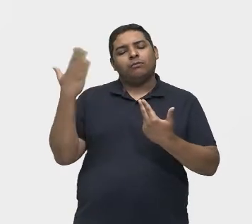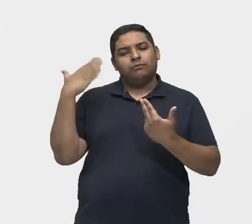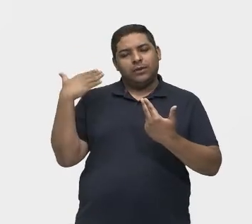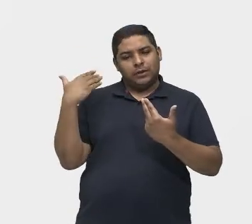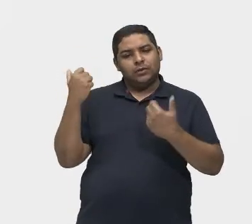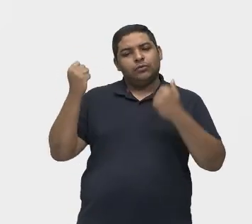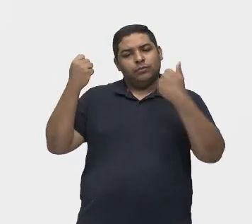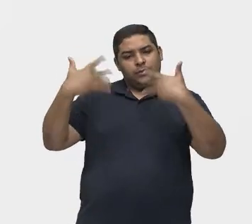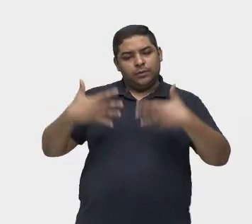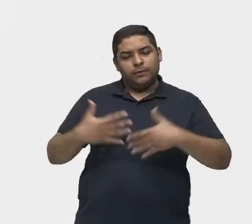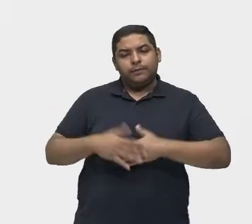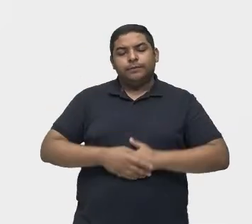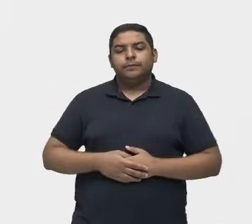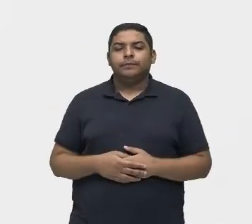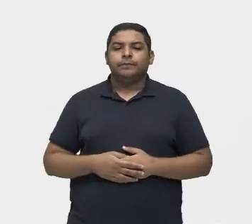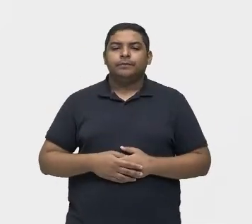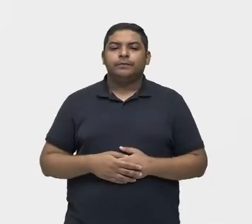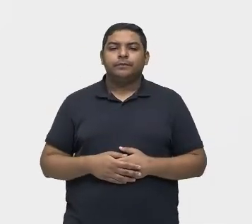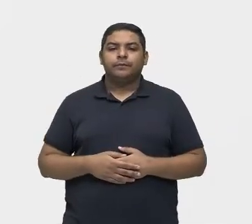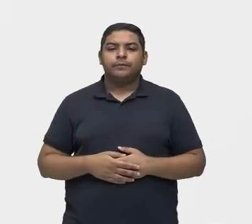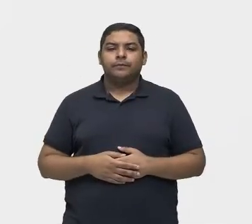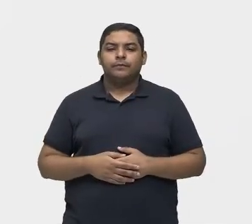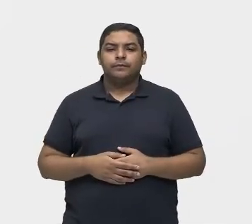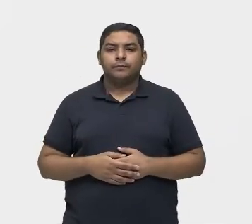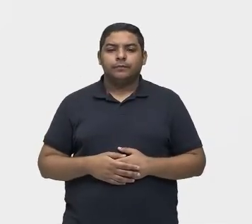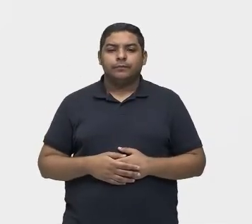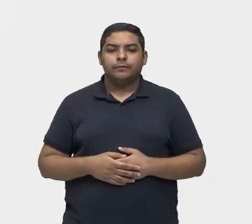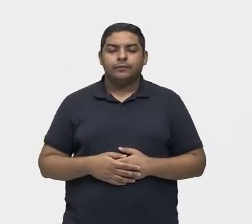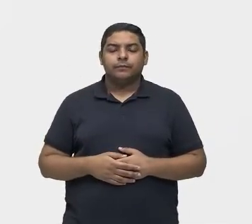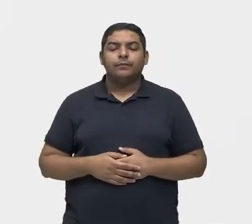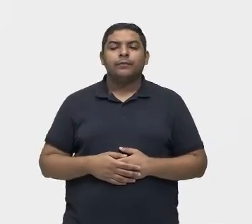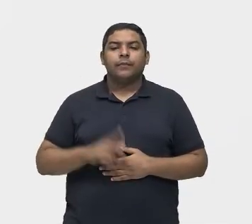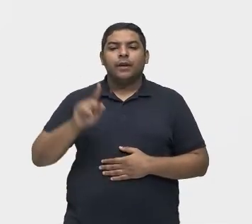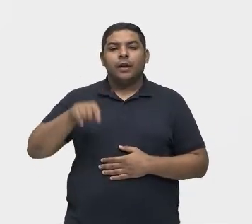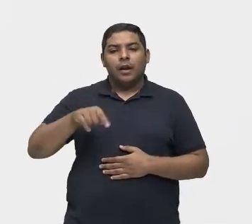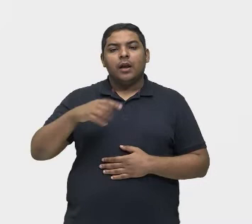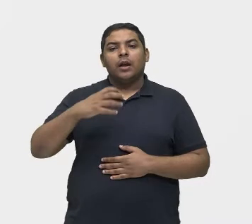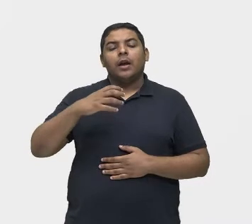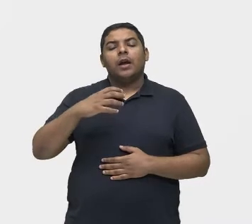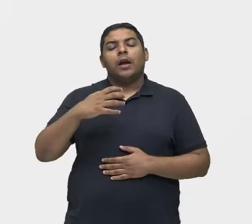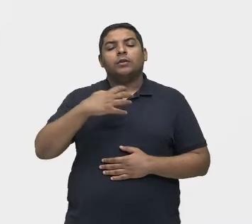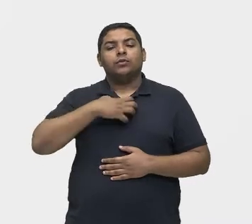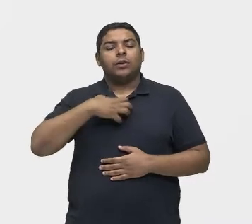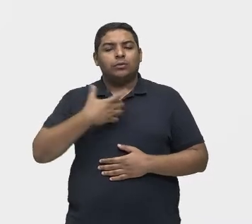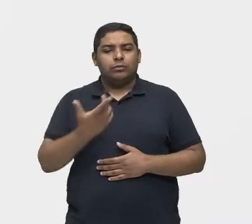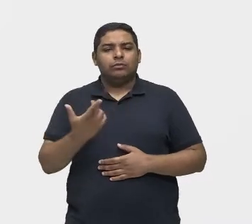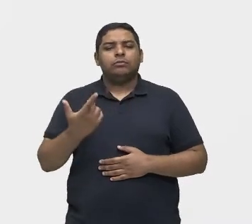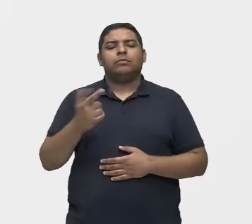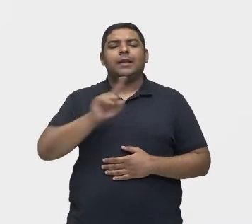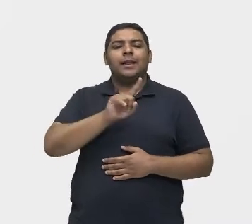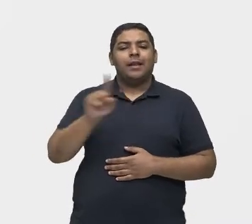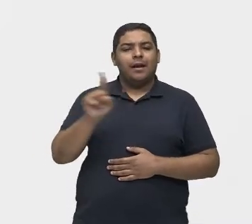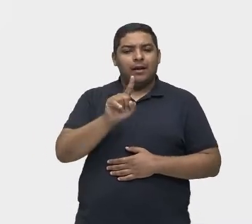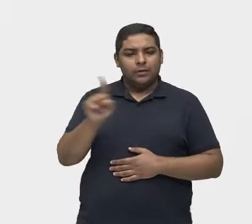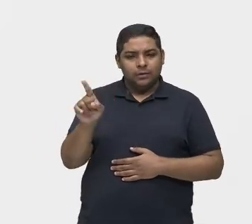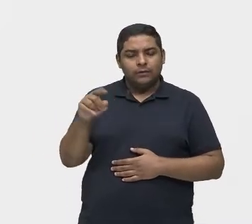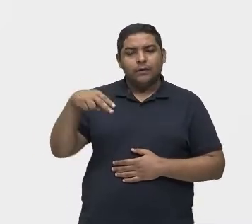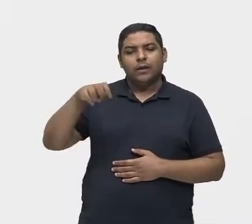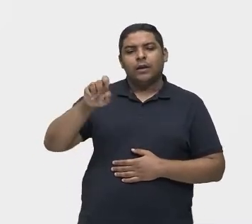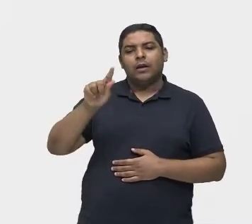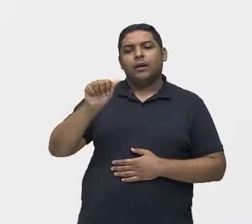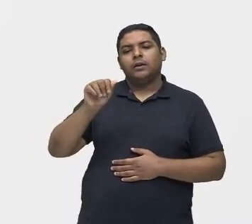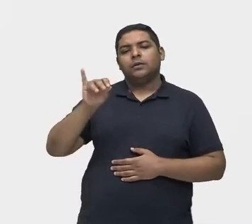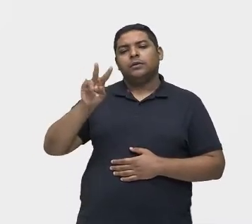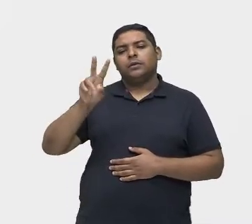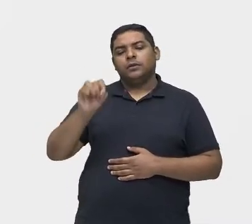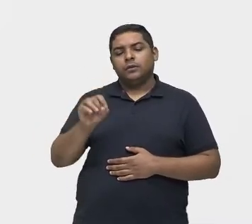vou colocar o yes mais o subject mais were. Na forma negativa, eu vou iniciar com o no mais o subject mais were